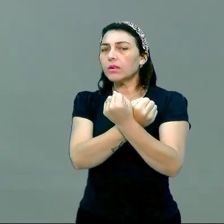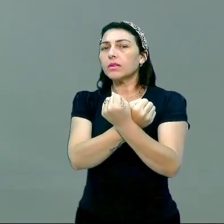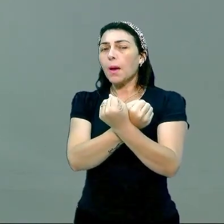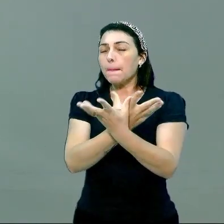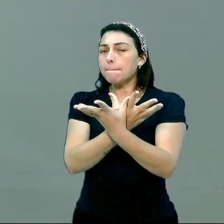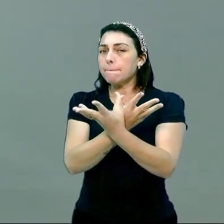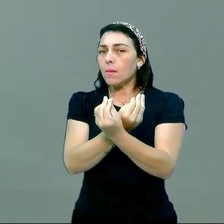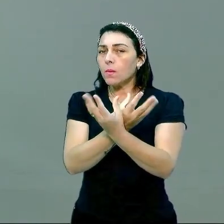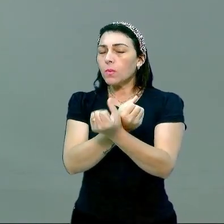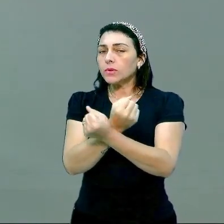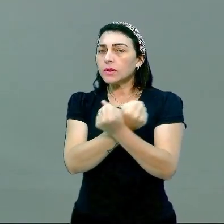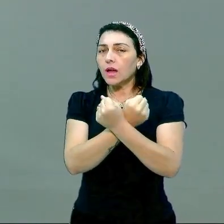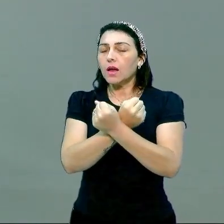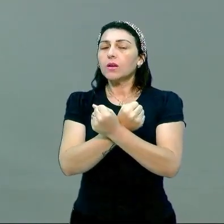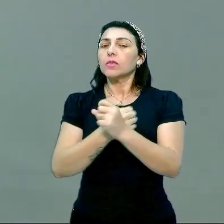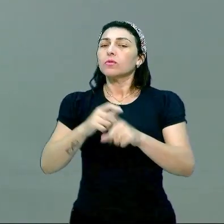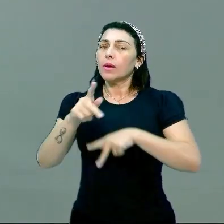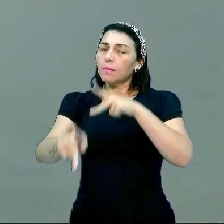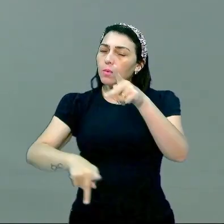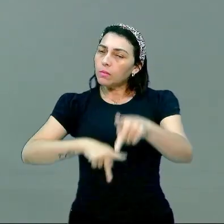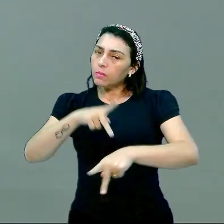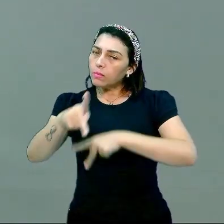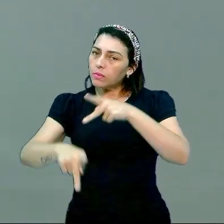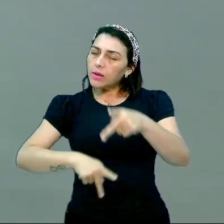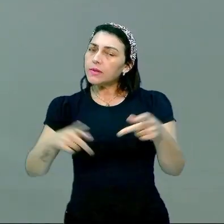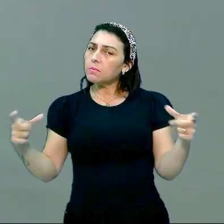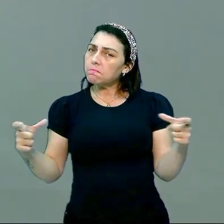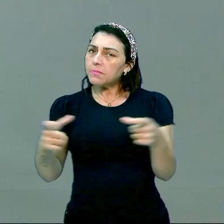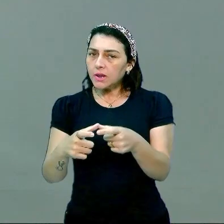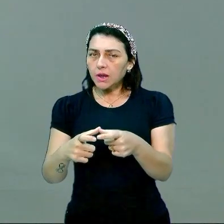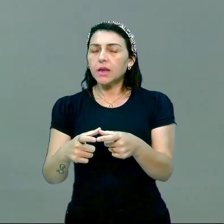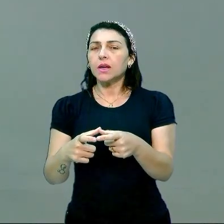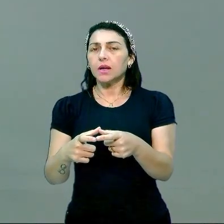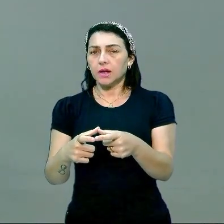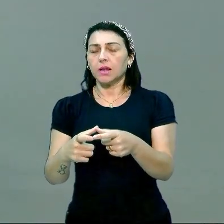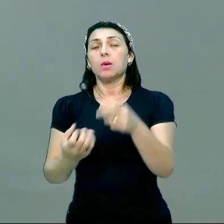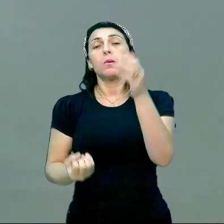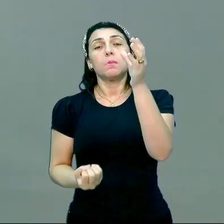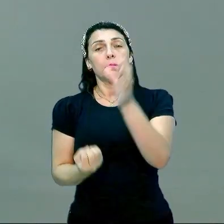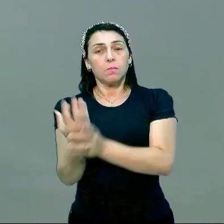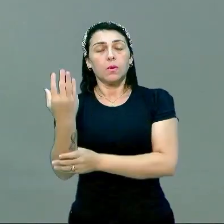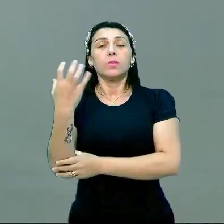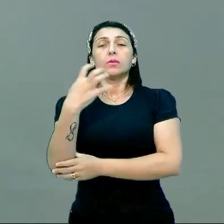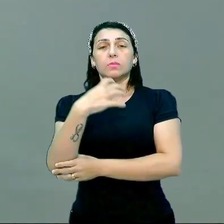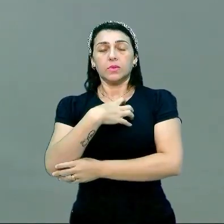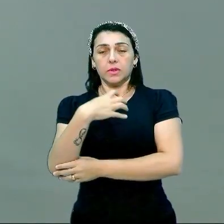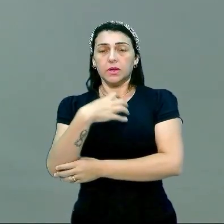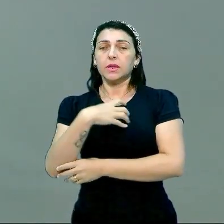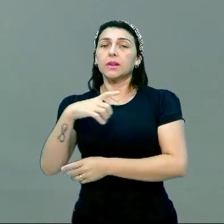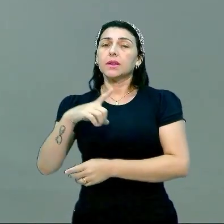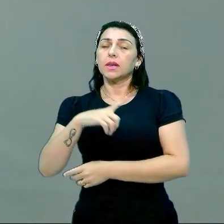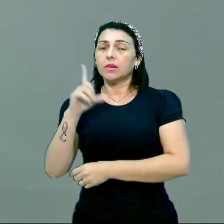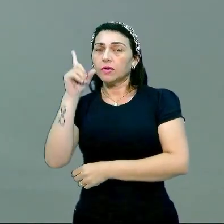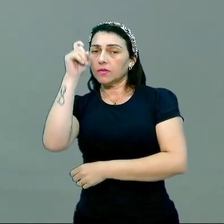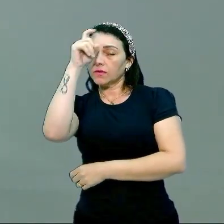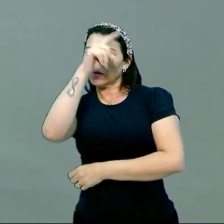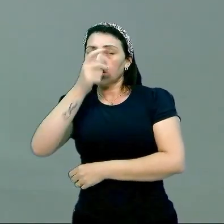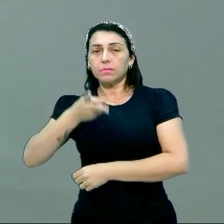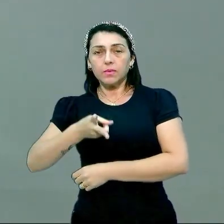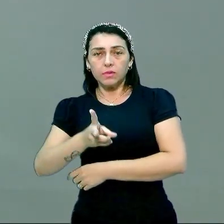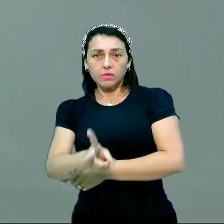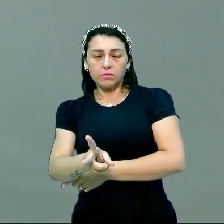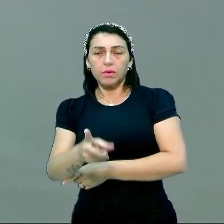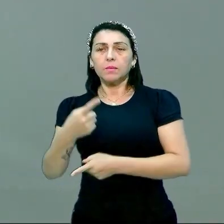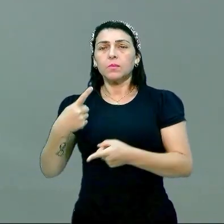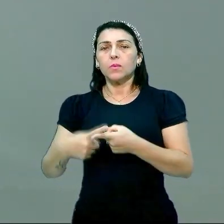Muito escravo numa população relativamente pequena. Então, um modo de produção desse, ele tem dificuldade para se manter,